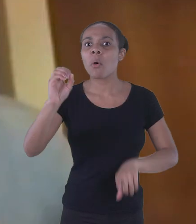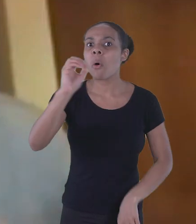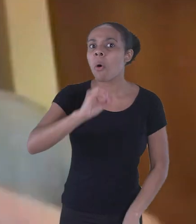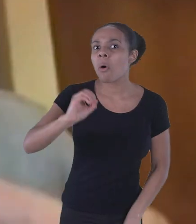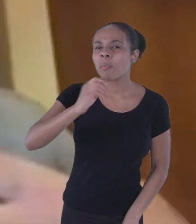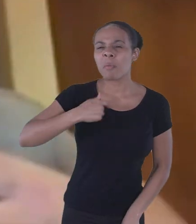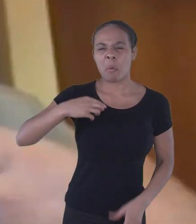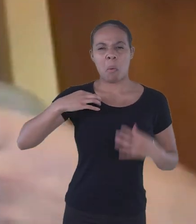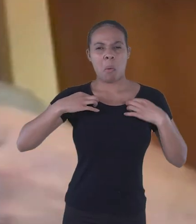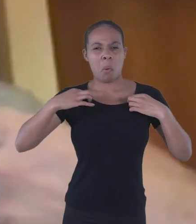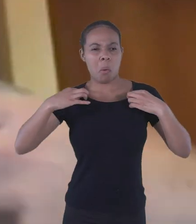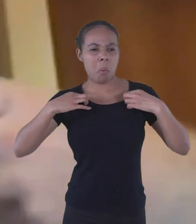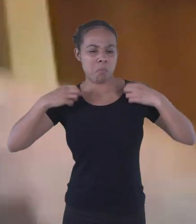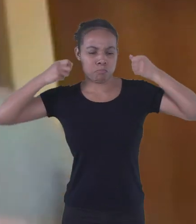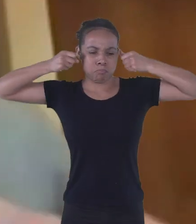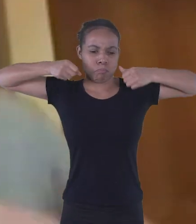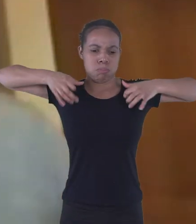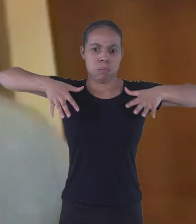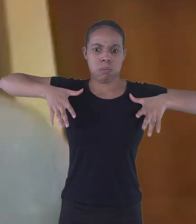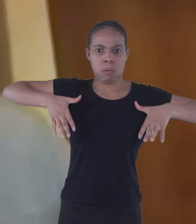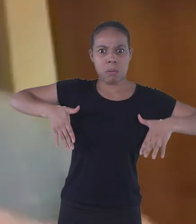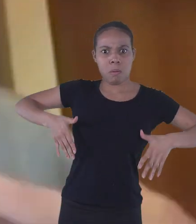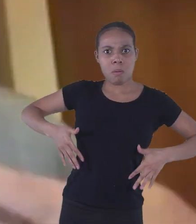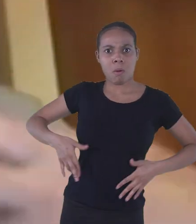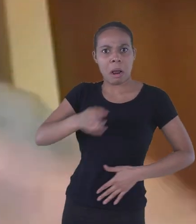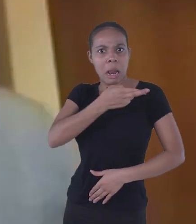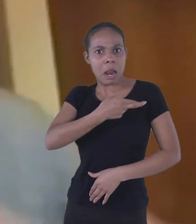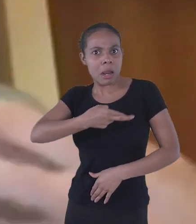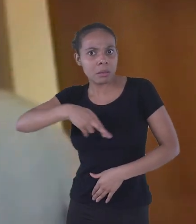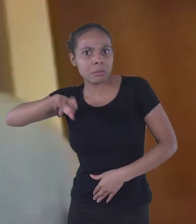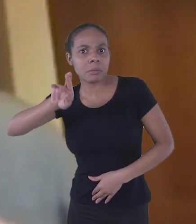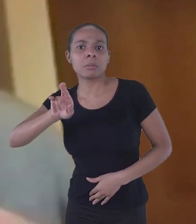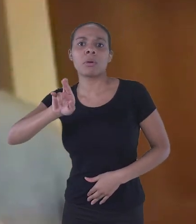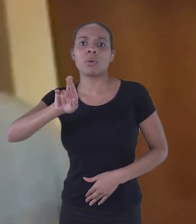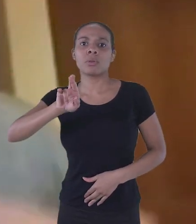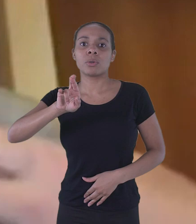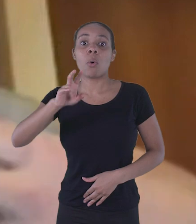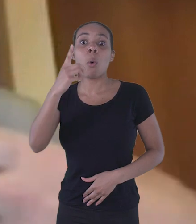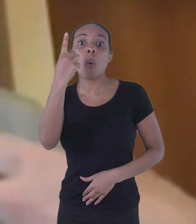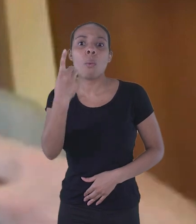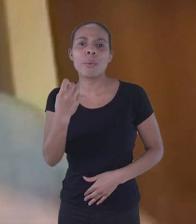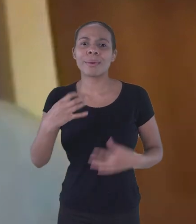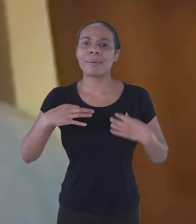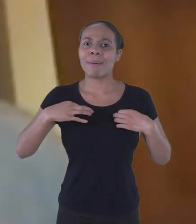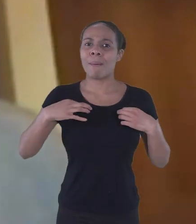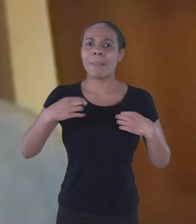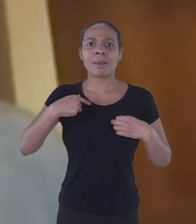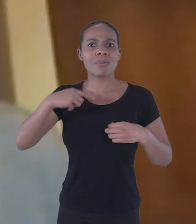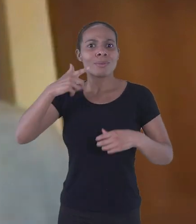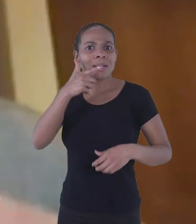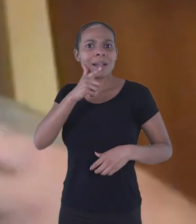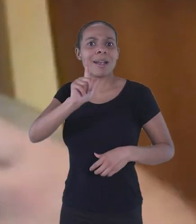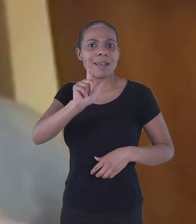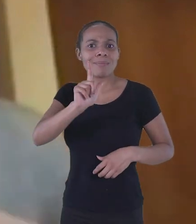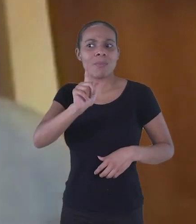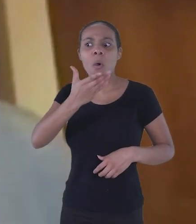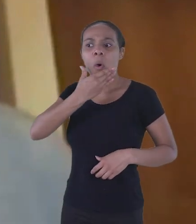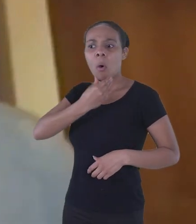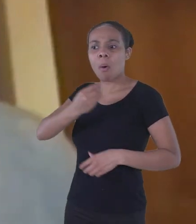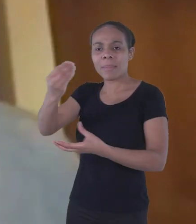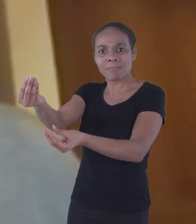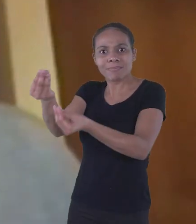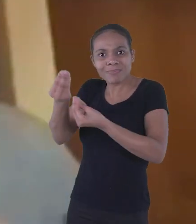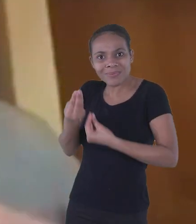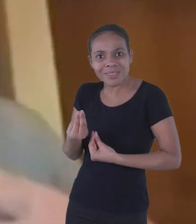ganho aquele único traje do homem que morre no campo de concentração, sou obrigado a